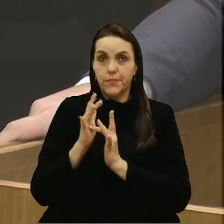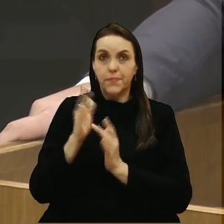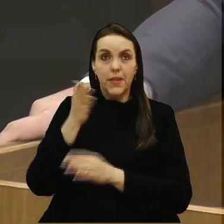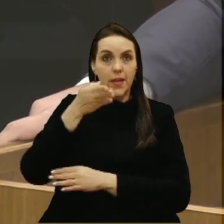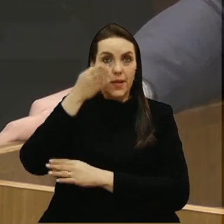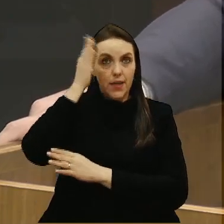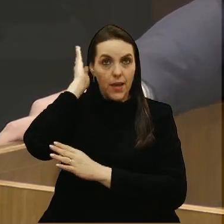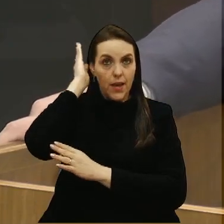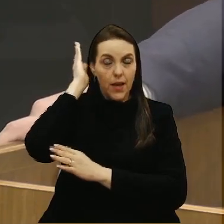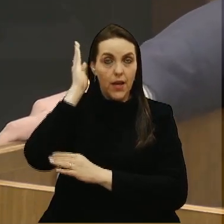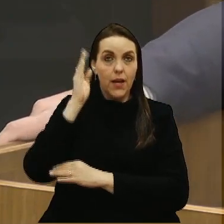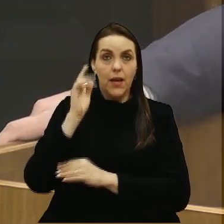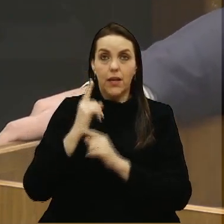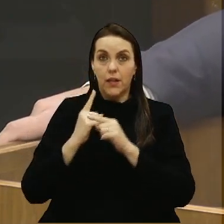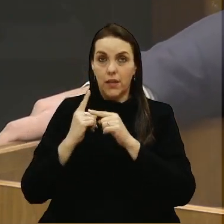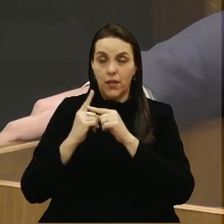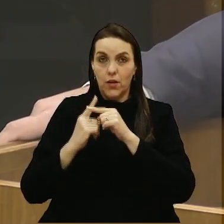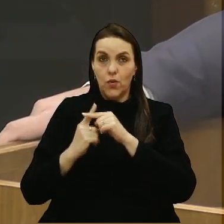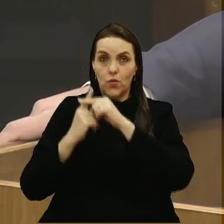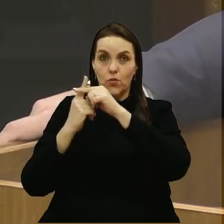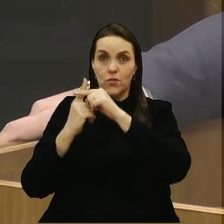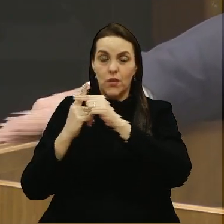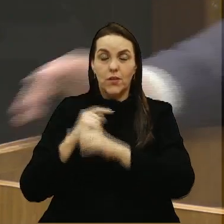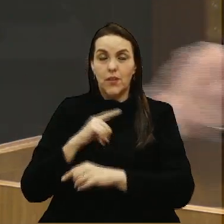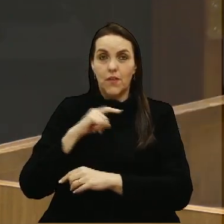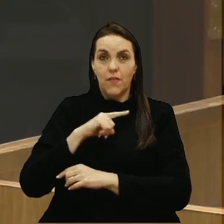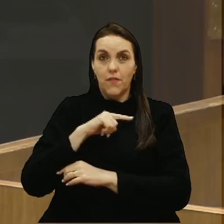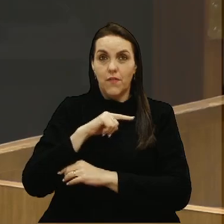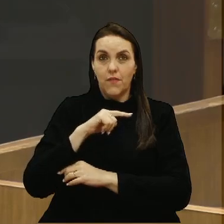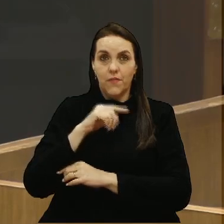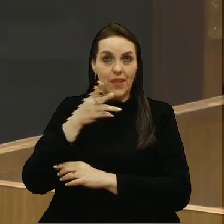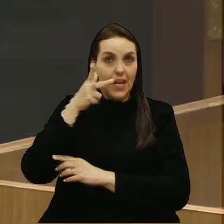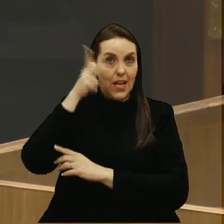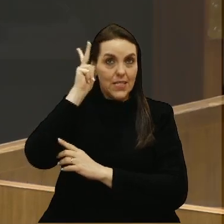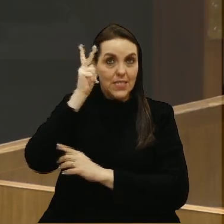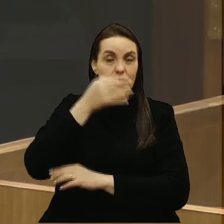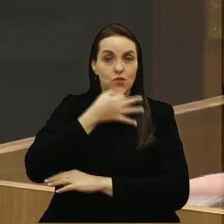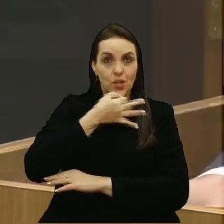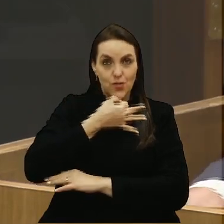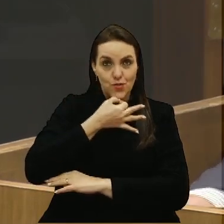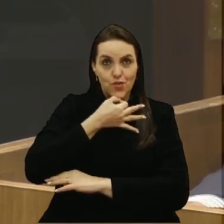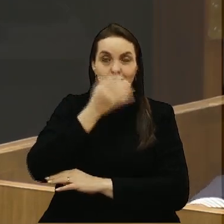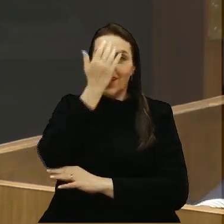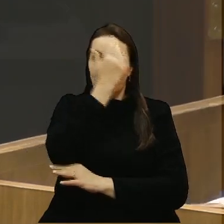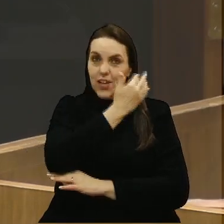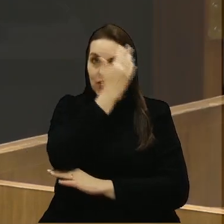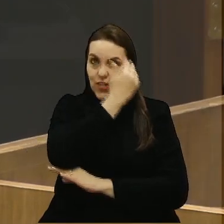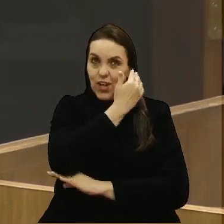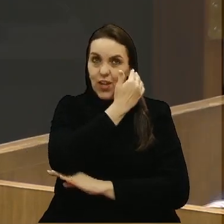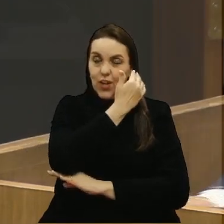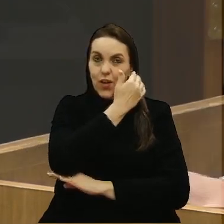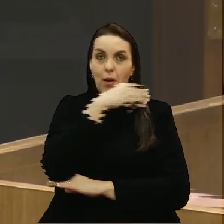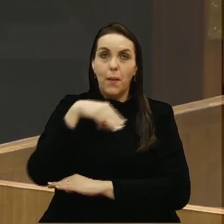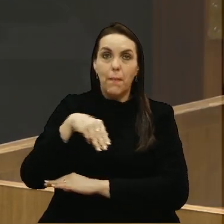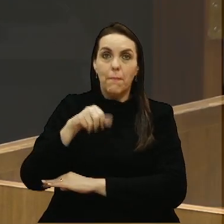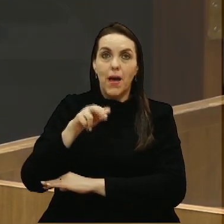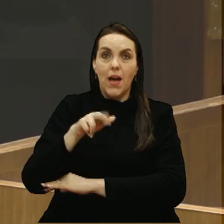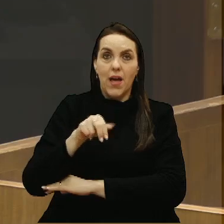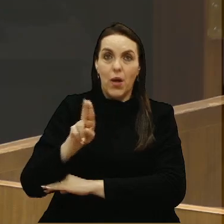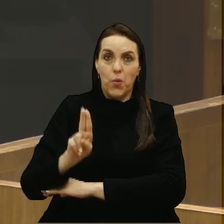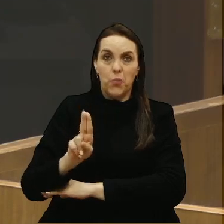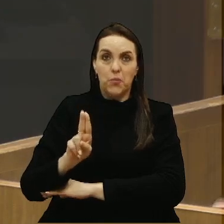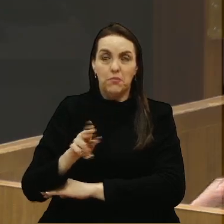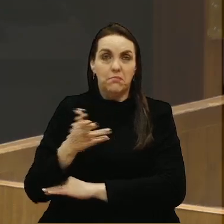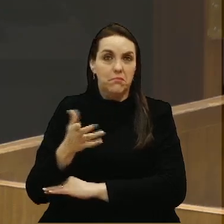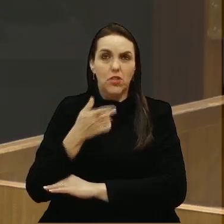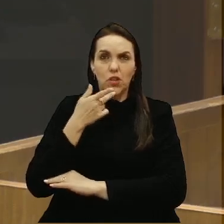de Cruz Alta, Flávio Cassina, de Caxias do Sul, e Adiló de Domênico, de Marau. Então, eu só estou dizendo